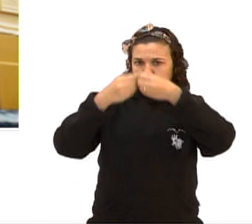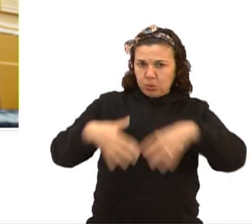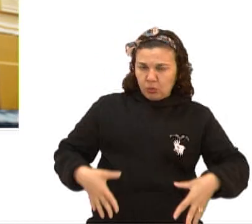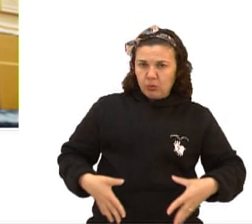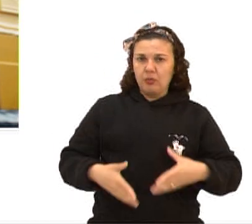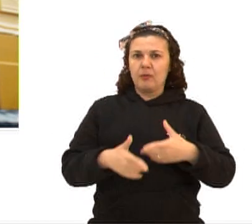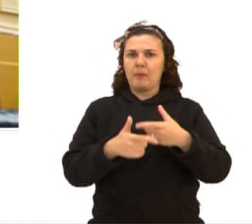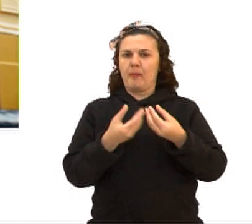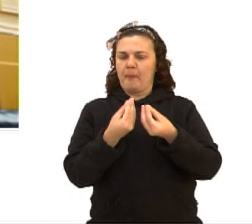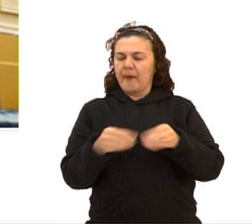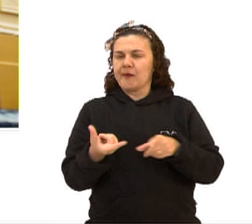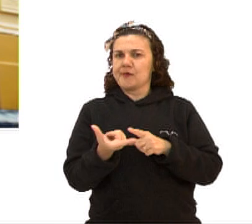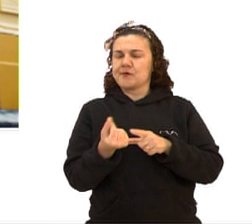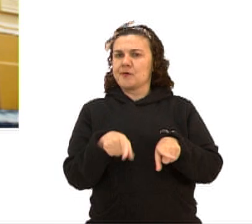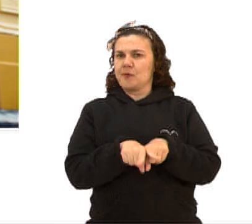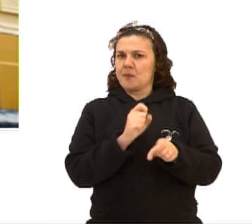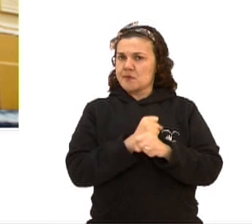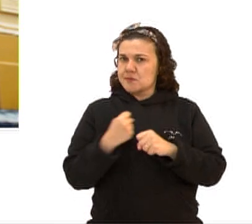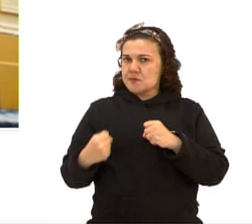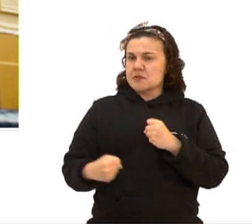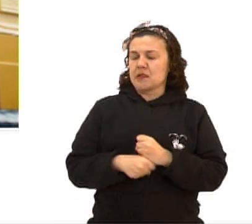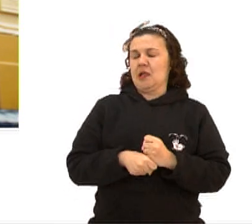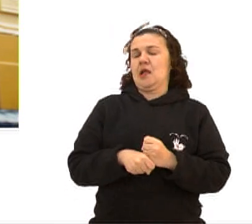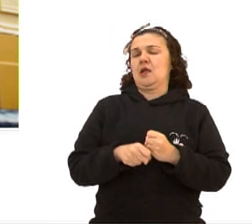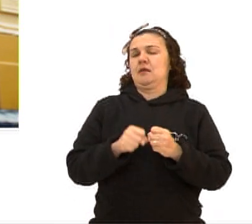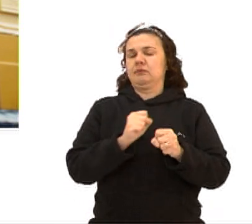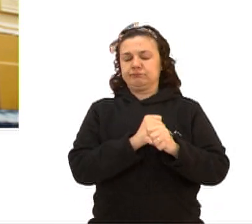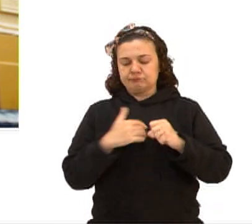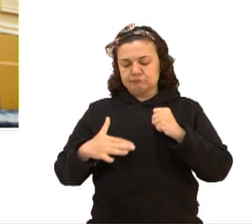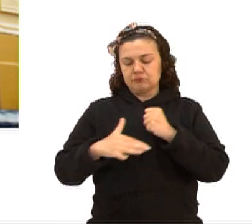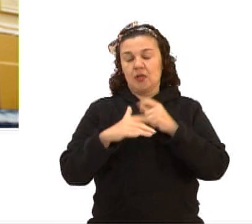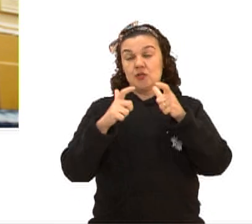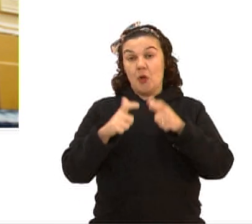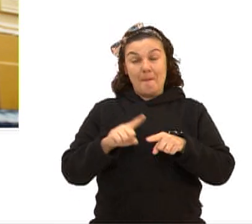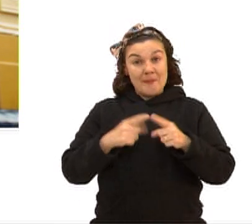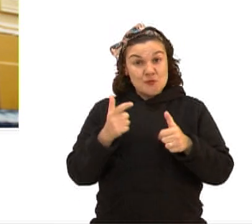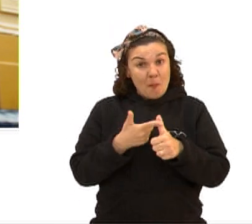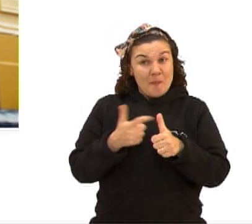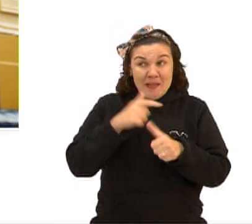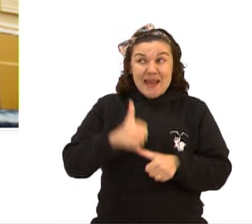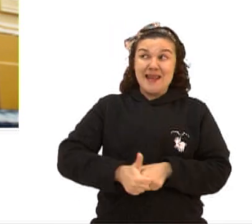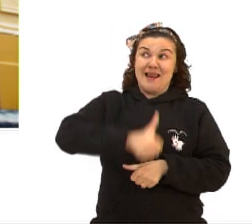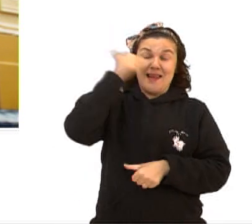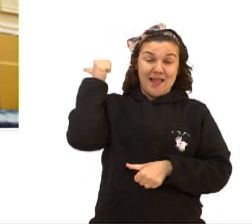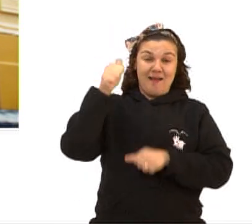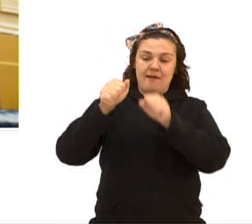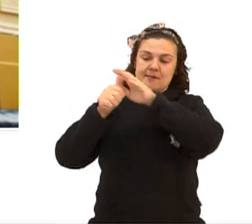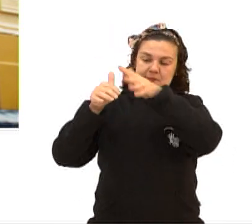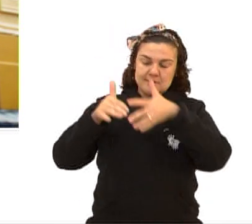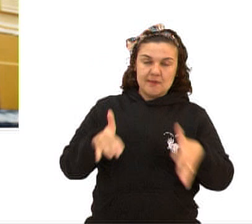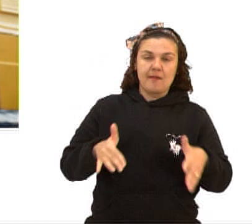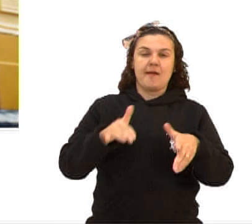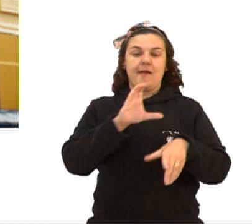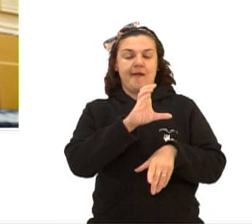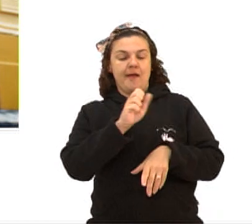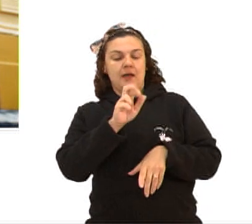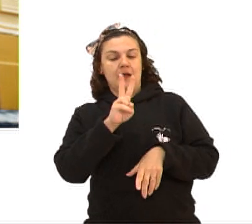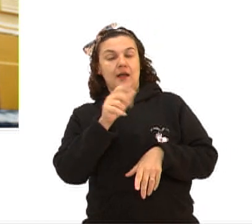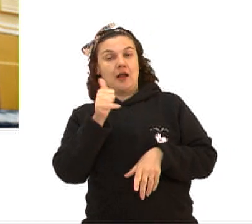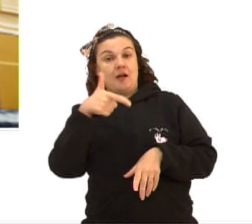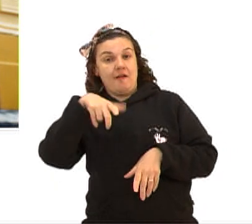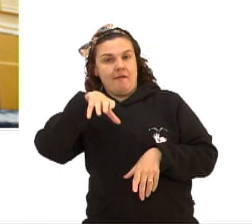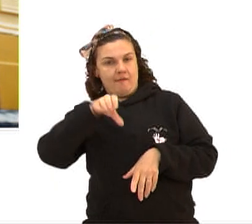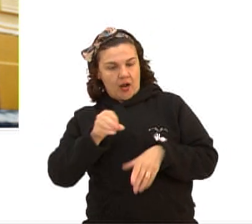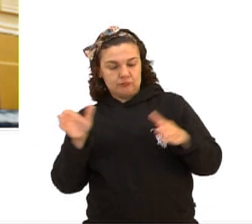causar prejuízos à sociedade, mas o primeiro sistema de abastecimento lá na Serra do Mar, o reservatório do Carvalho, 800